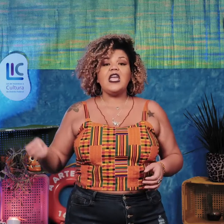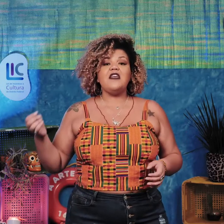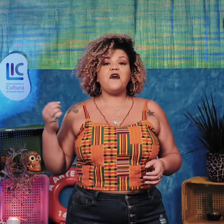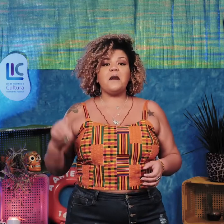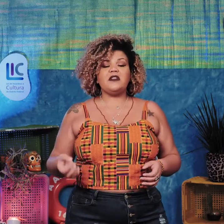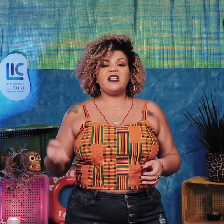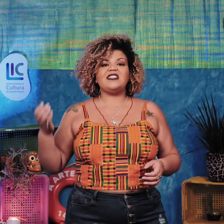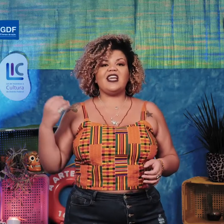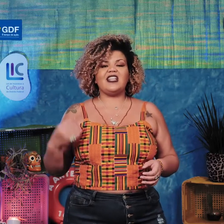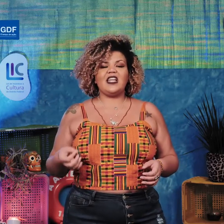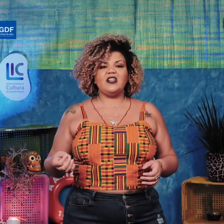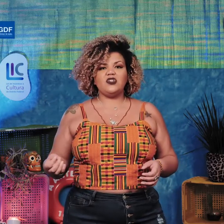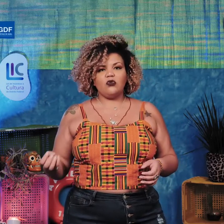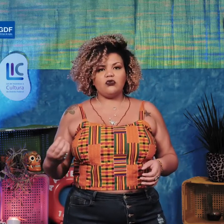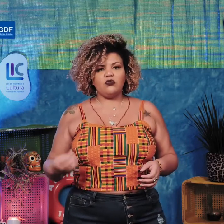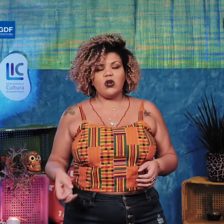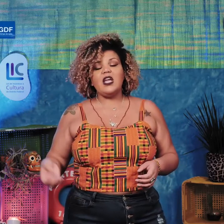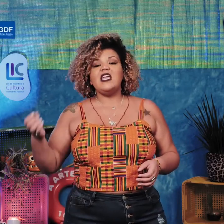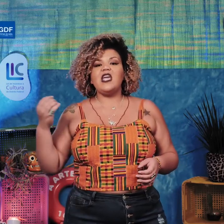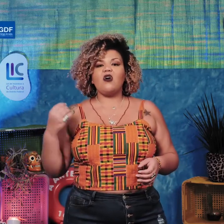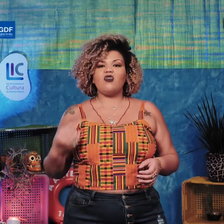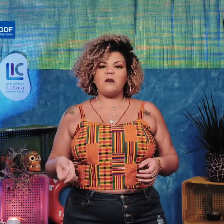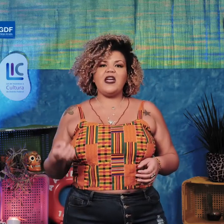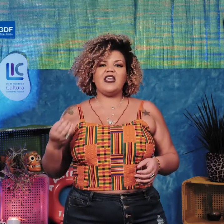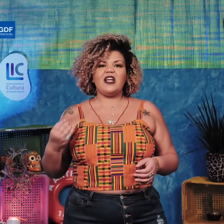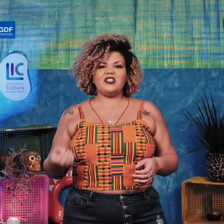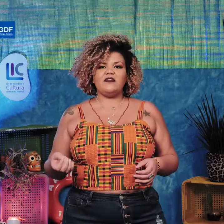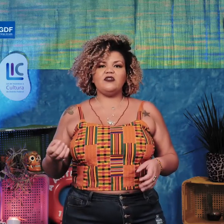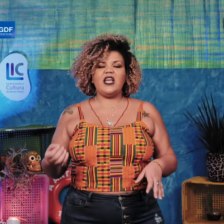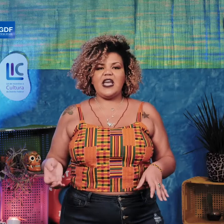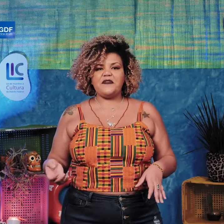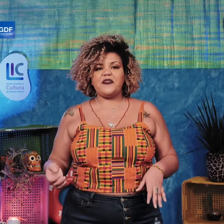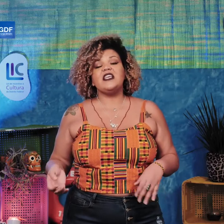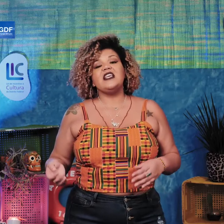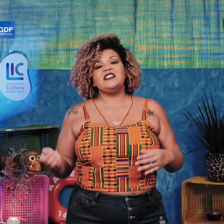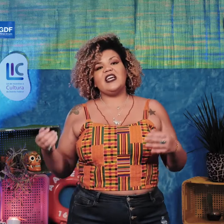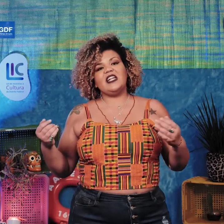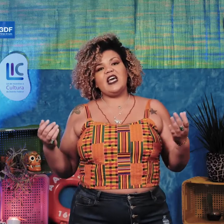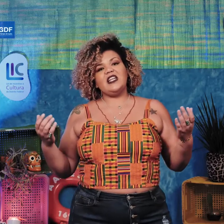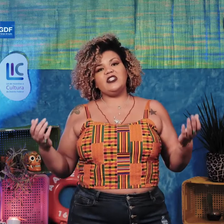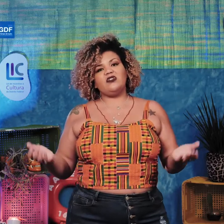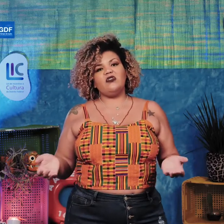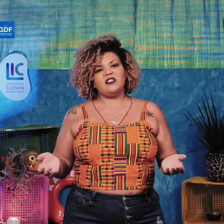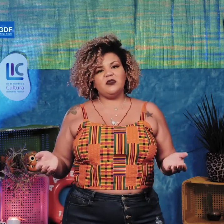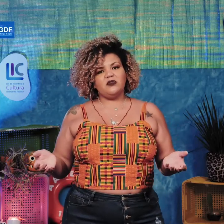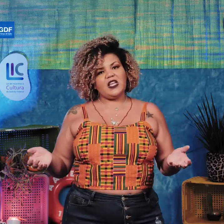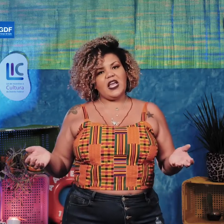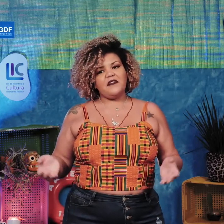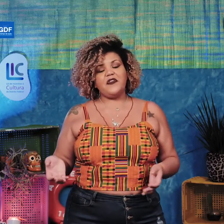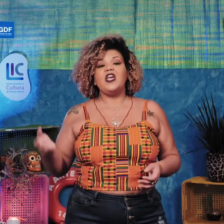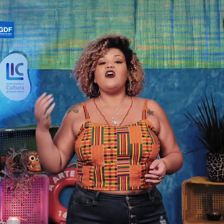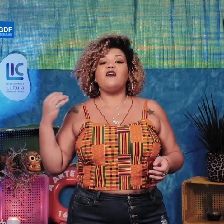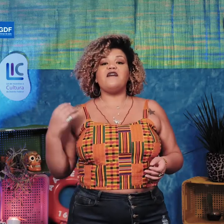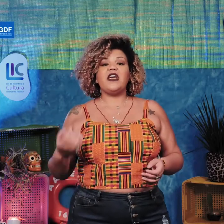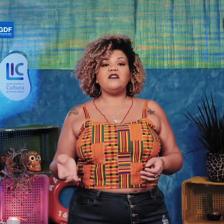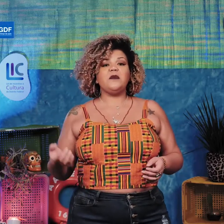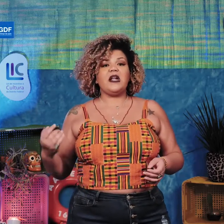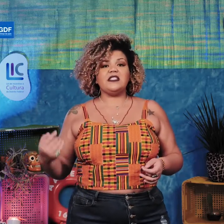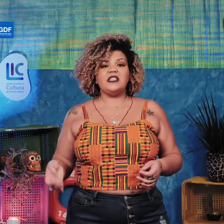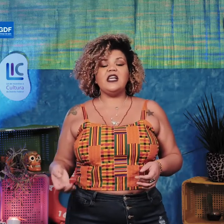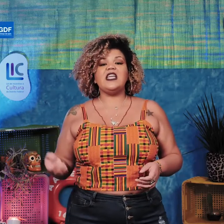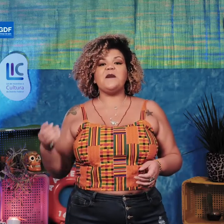do DF e fomento da Secretaria de Cultura e economia criativa do DF Secretaria de turismo do DF